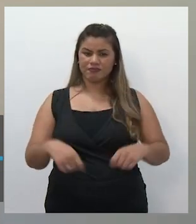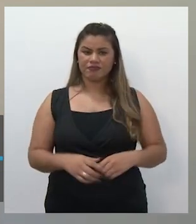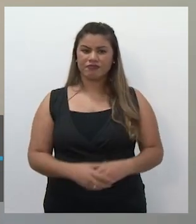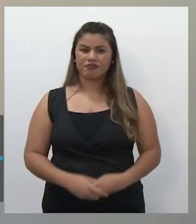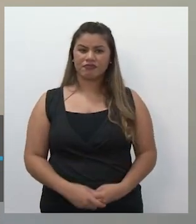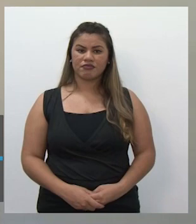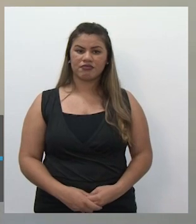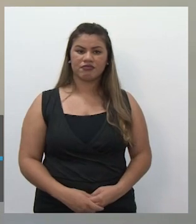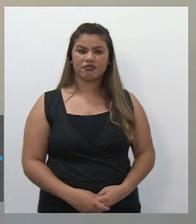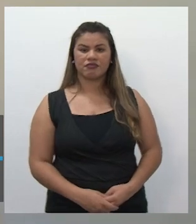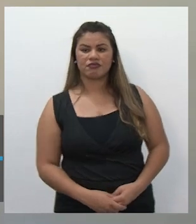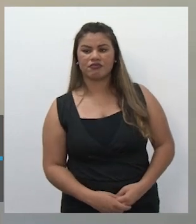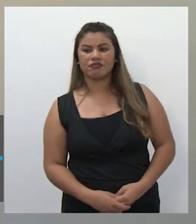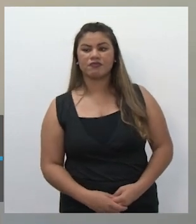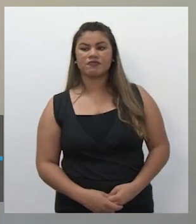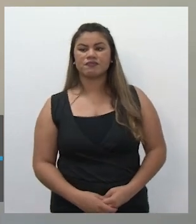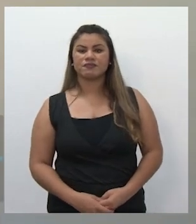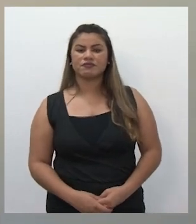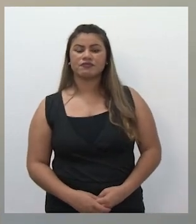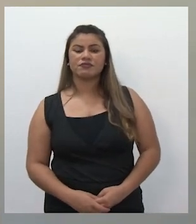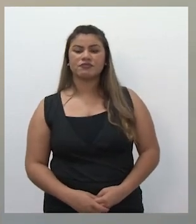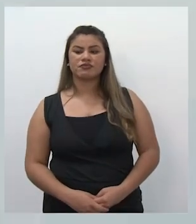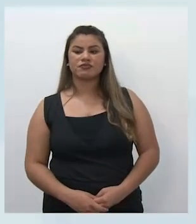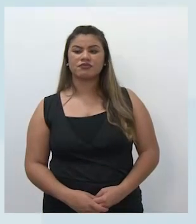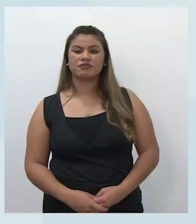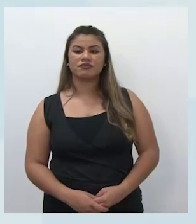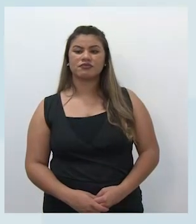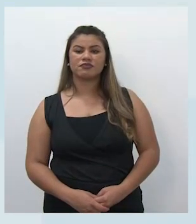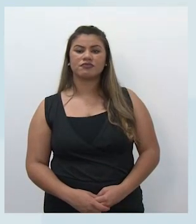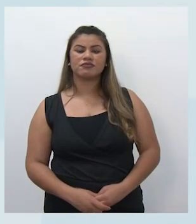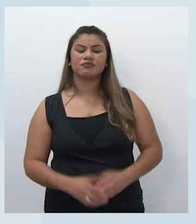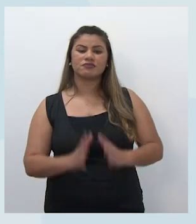Então, vocês podem, por favor, passar aquele slide.